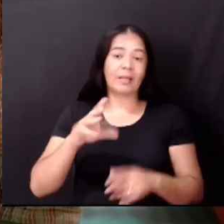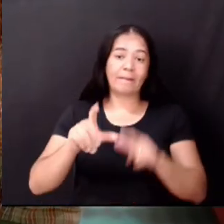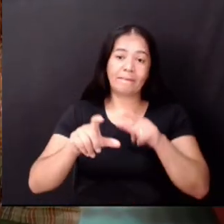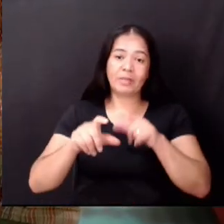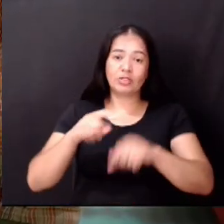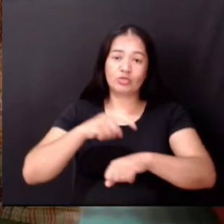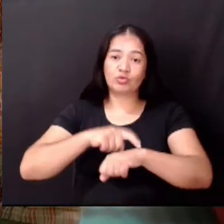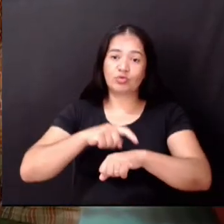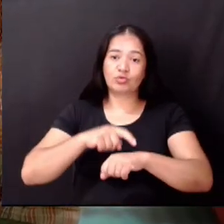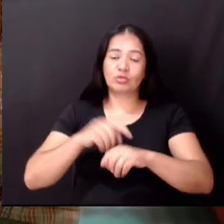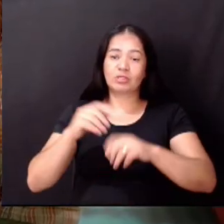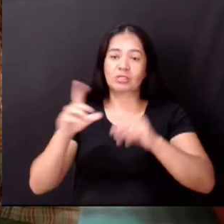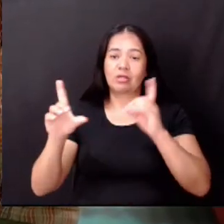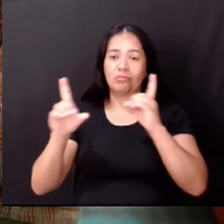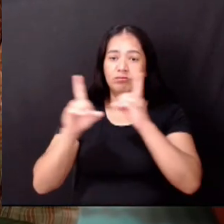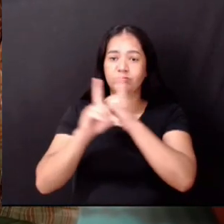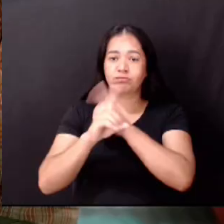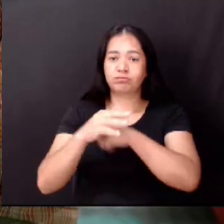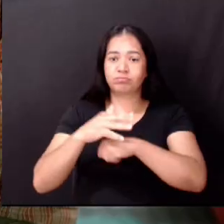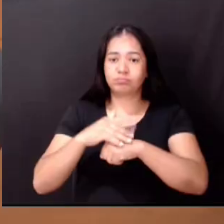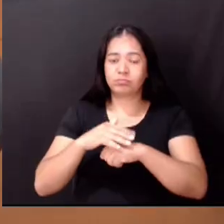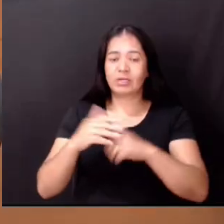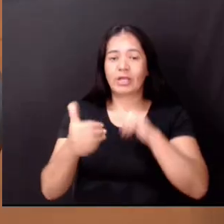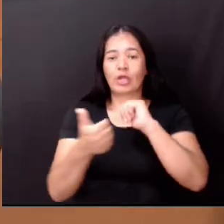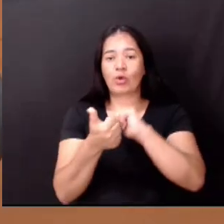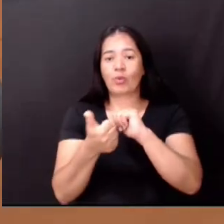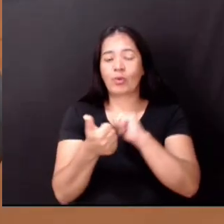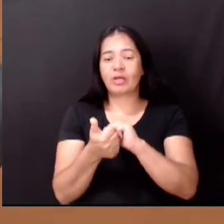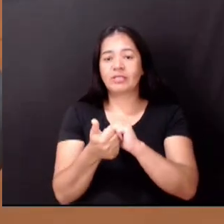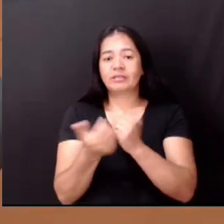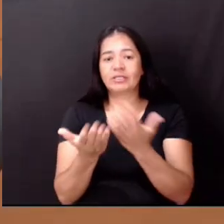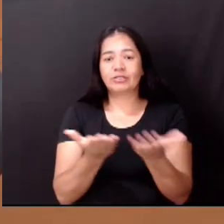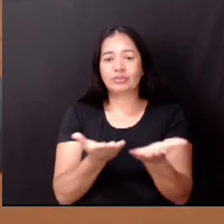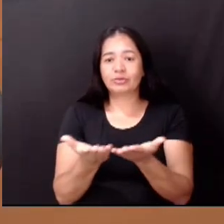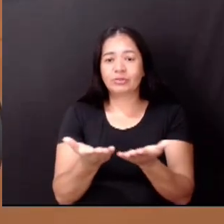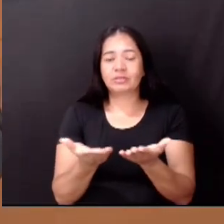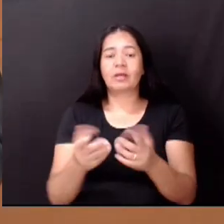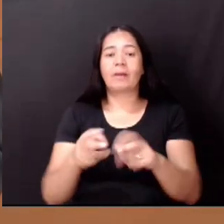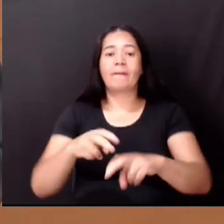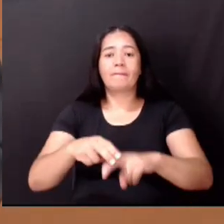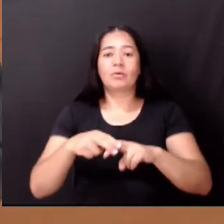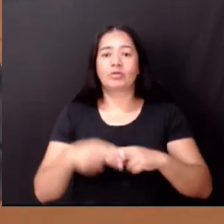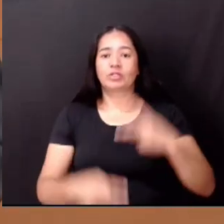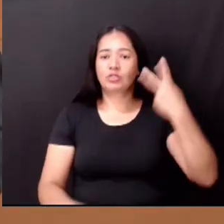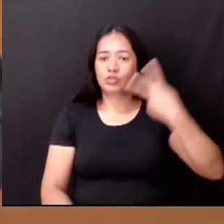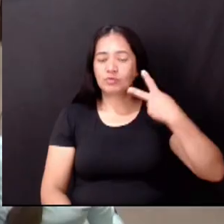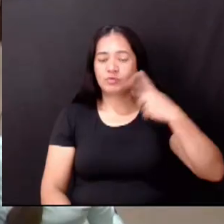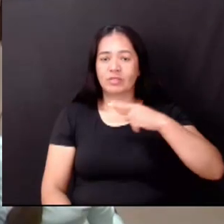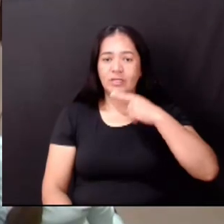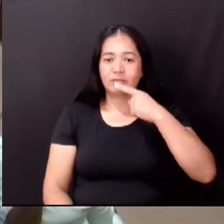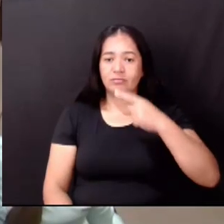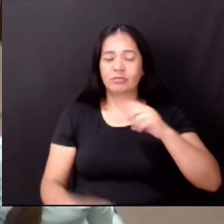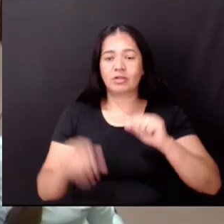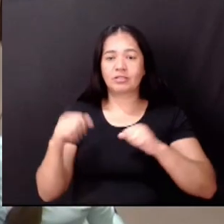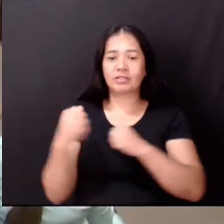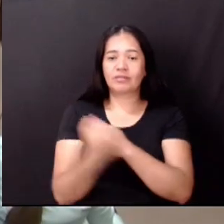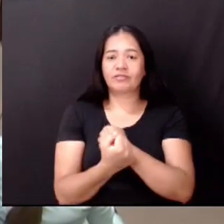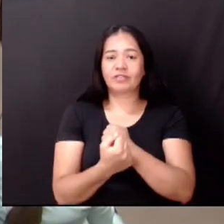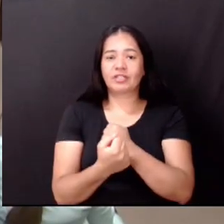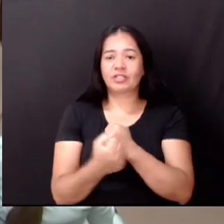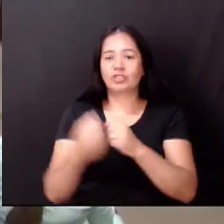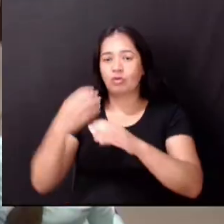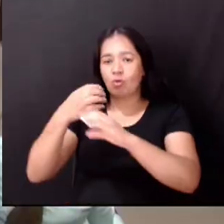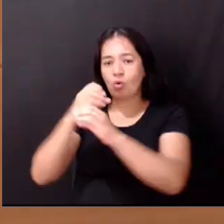e qualidade da abordagem do tratamento. Por isso, o vereador defende a implantação de um laboratório para estudos